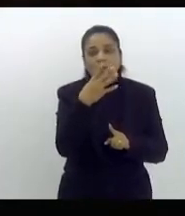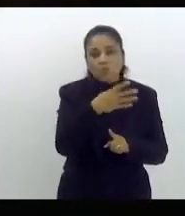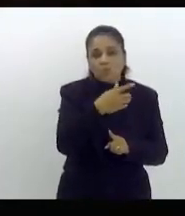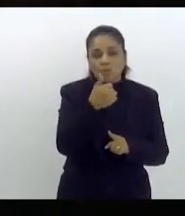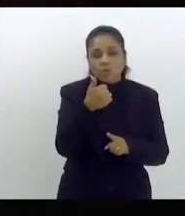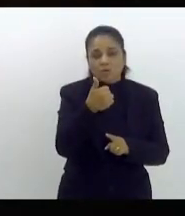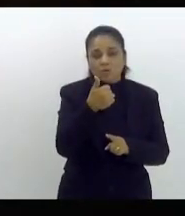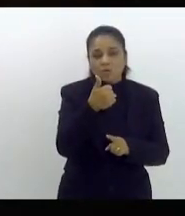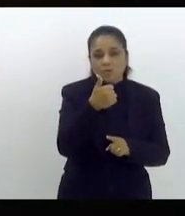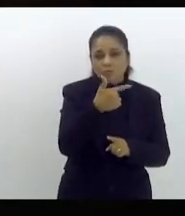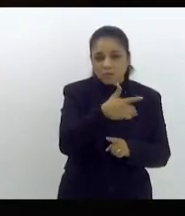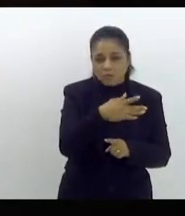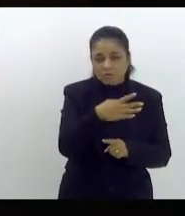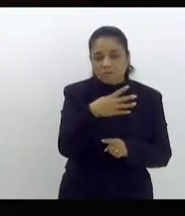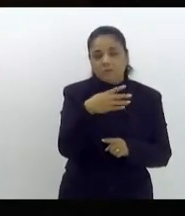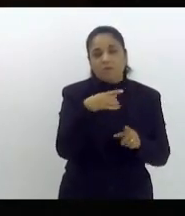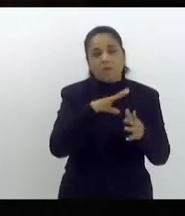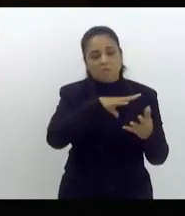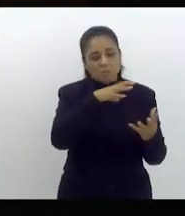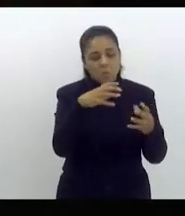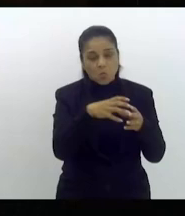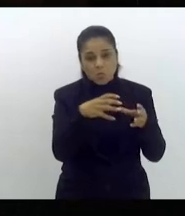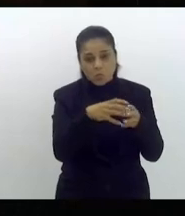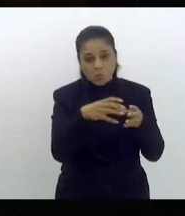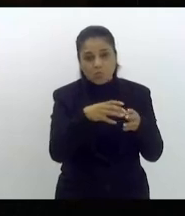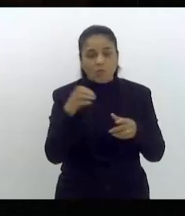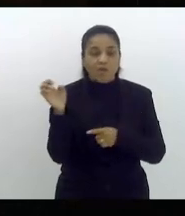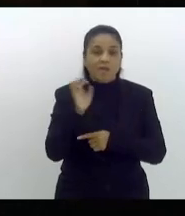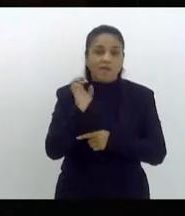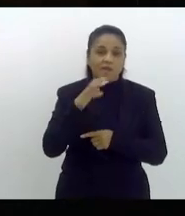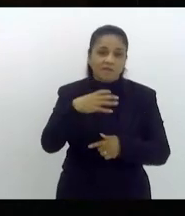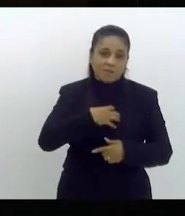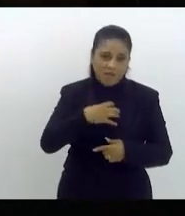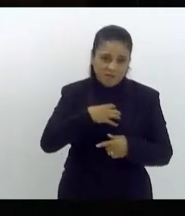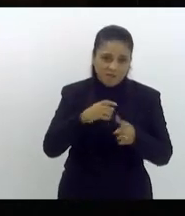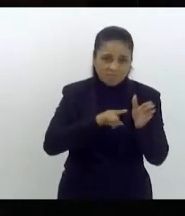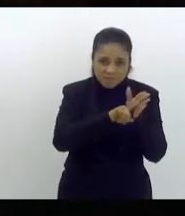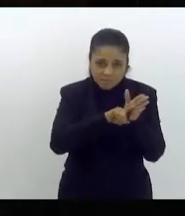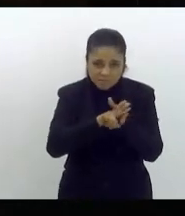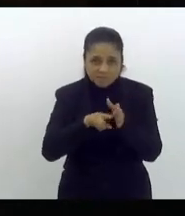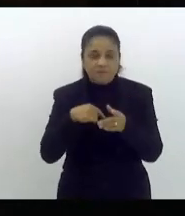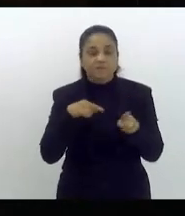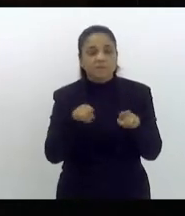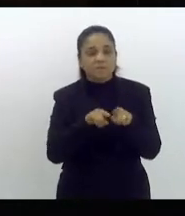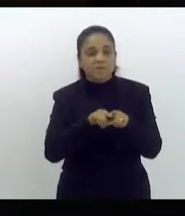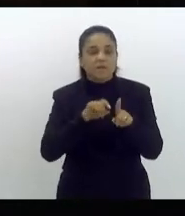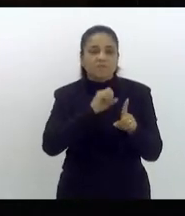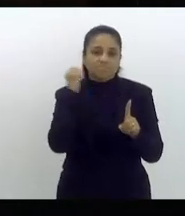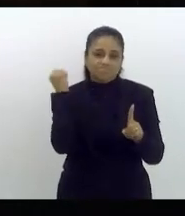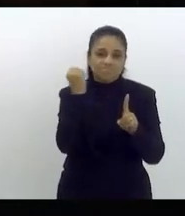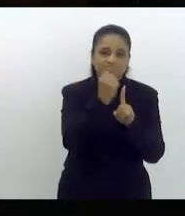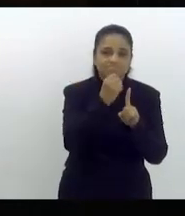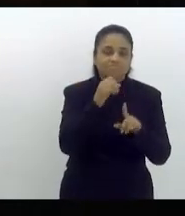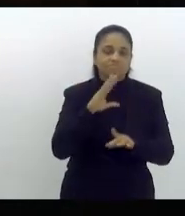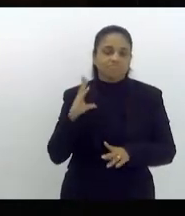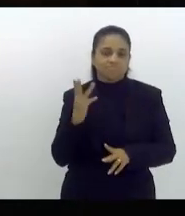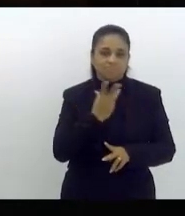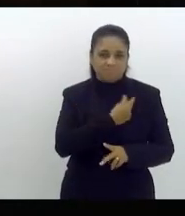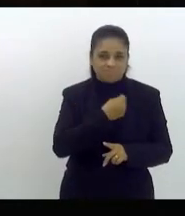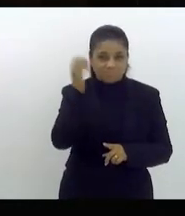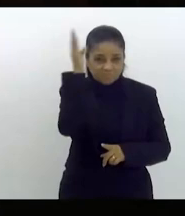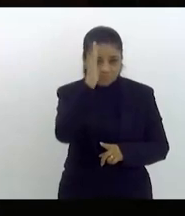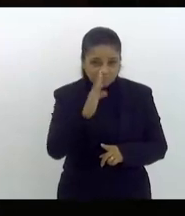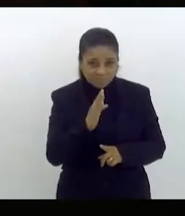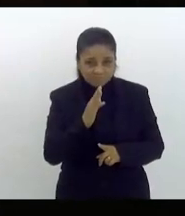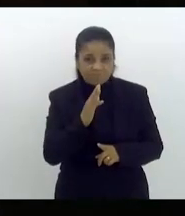levantamento realizado pelo grupo gay da Bahia o doce é assassinato de violência contra travestis e transexuais de brasileiras ainda